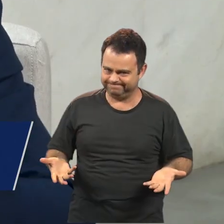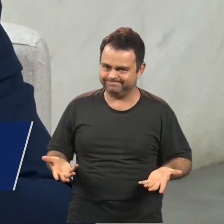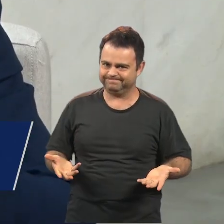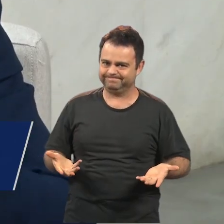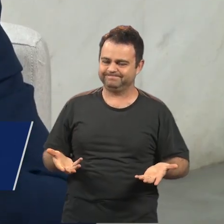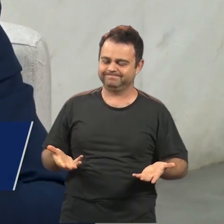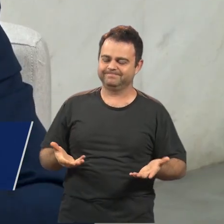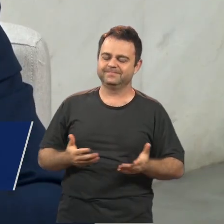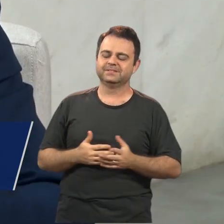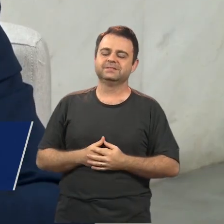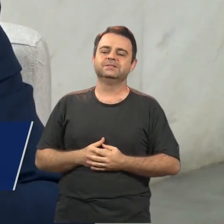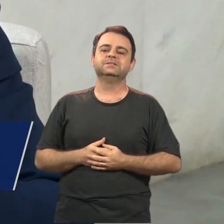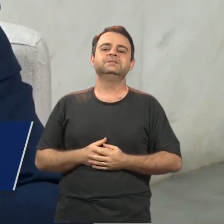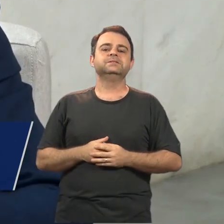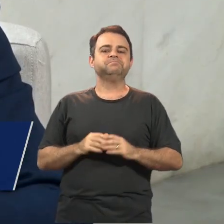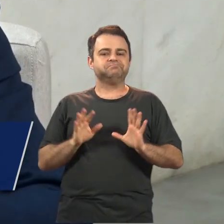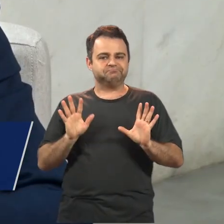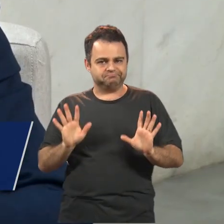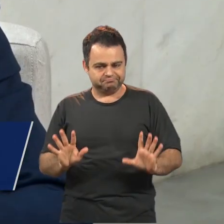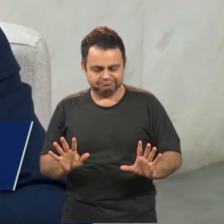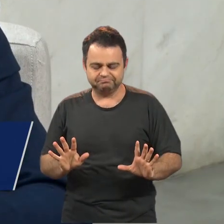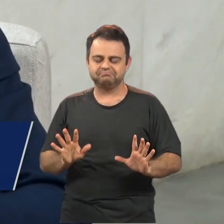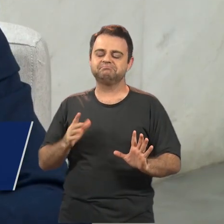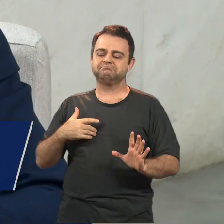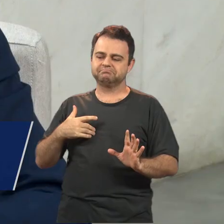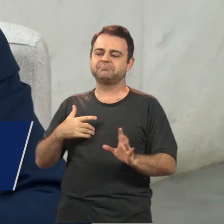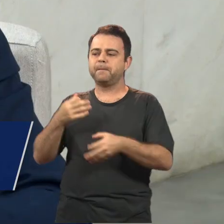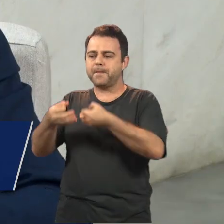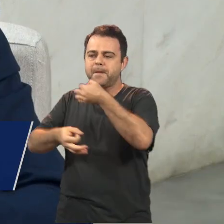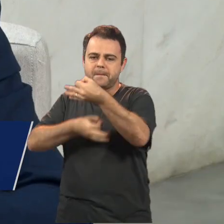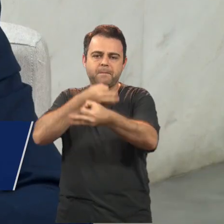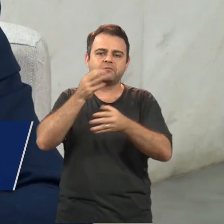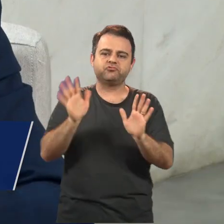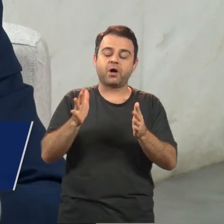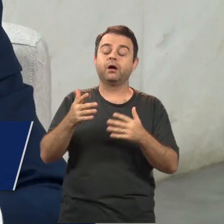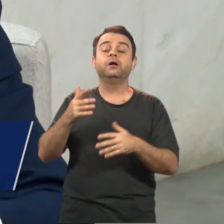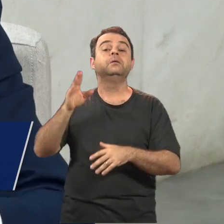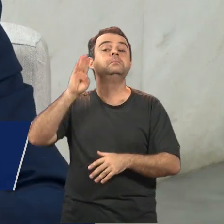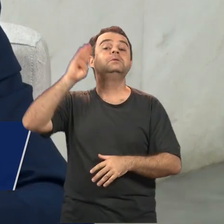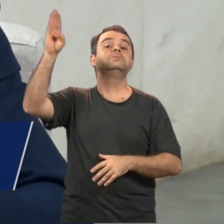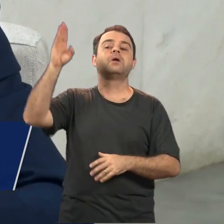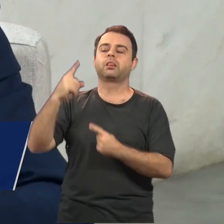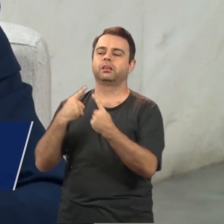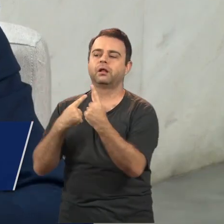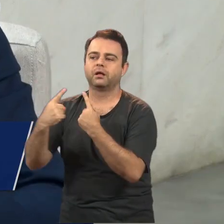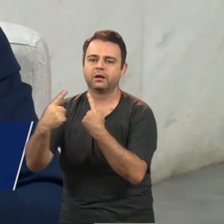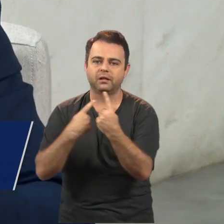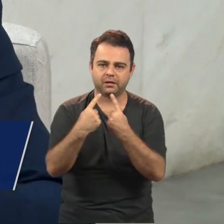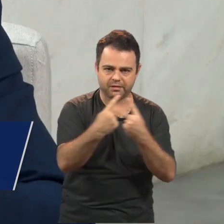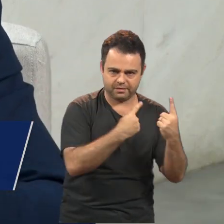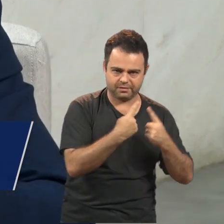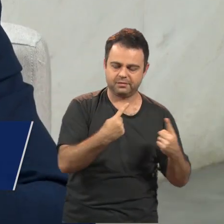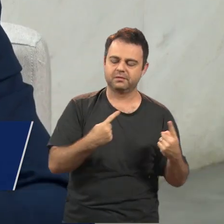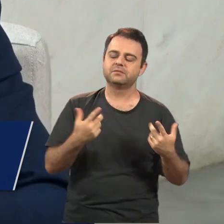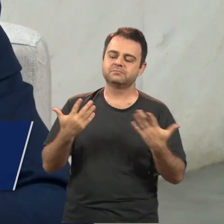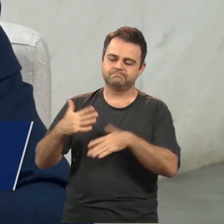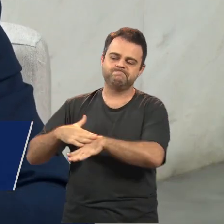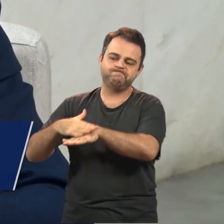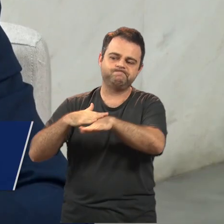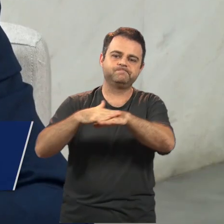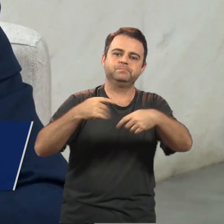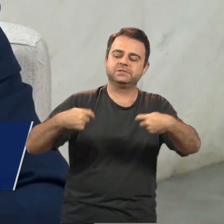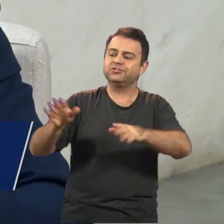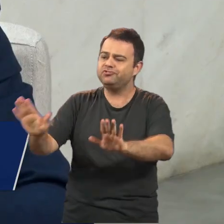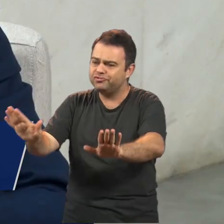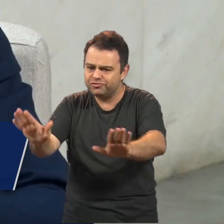na força do diálogo. Desde o princípio, procuramos manter o diálogo, tentar acalmar a população, dizer que estamos à frente a